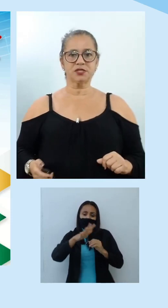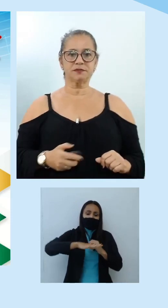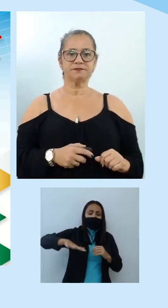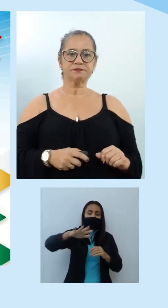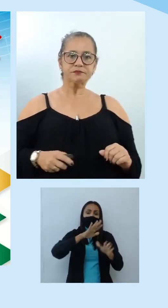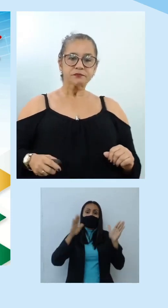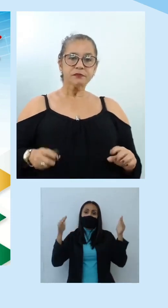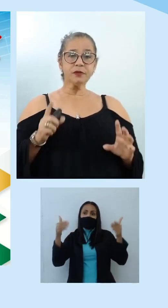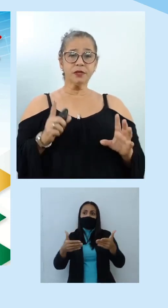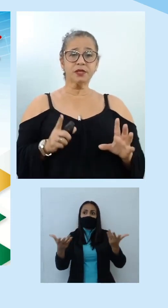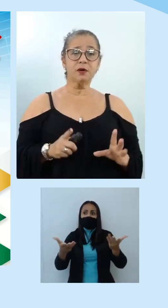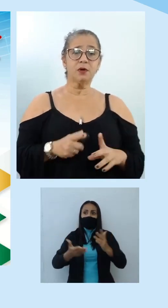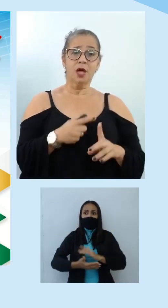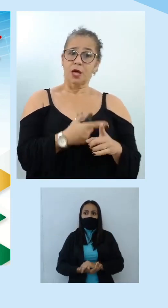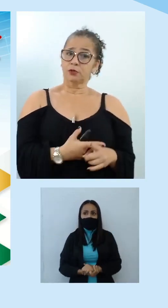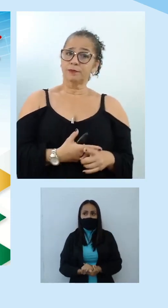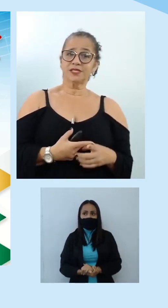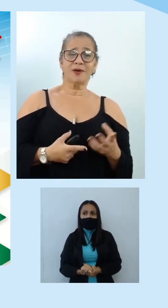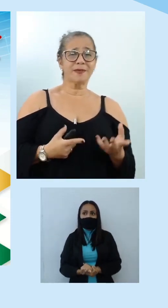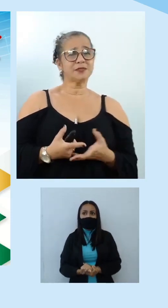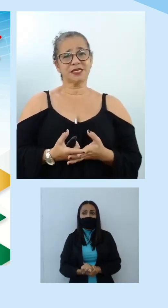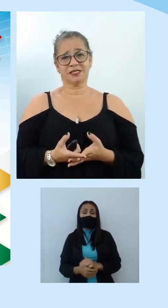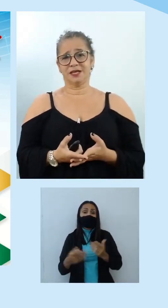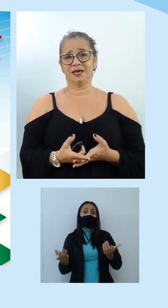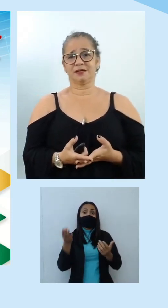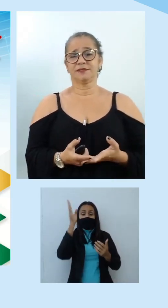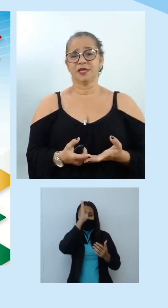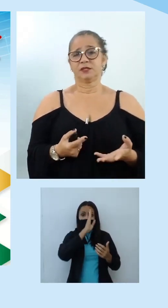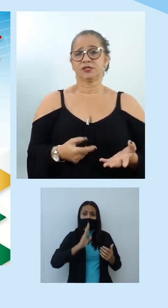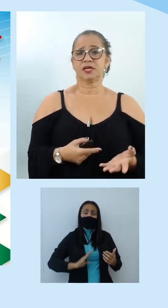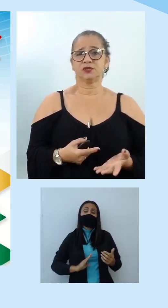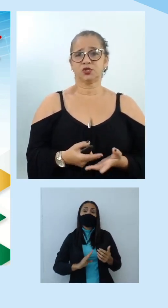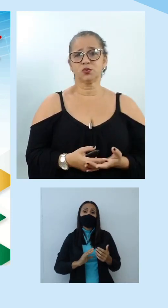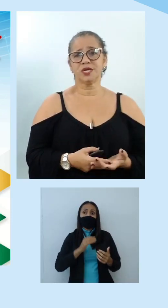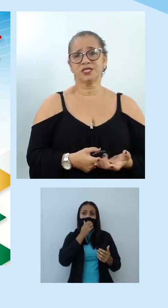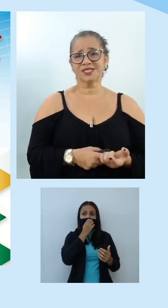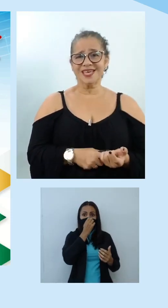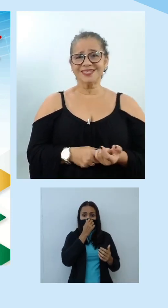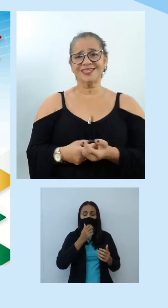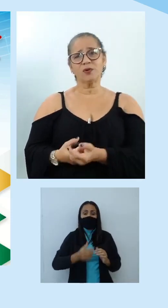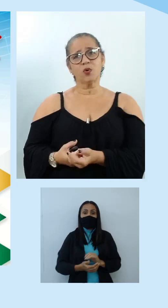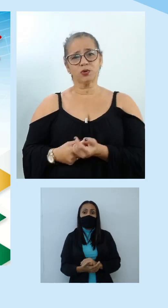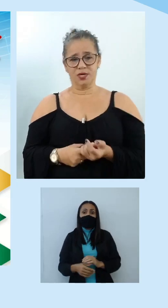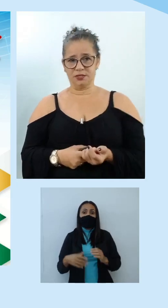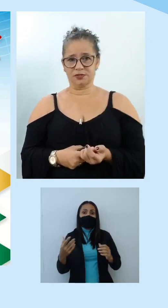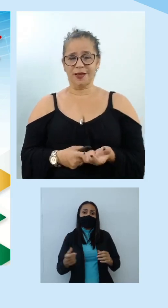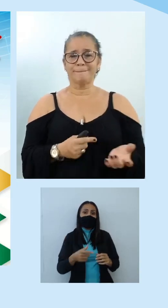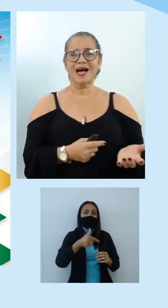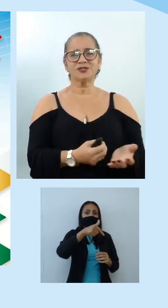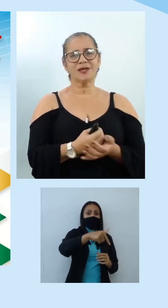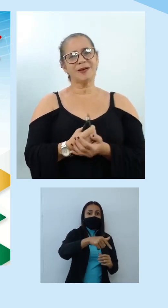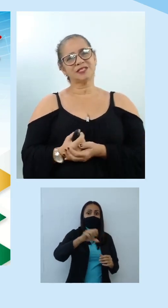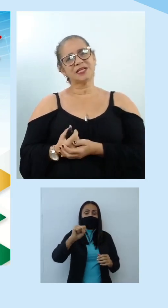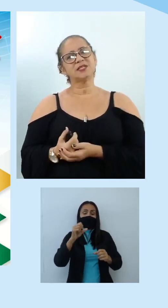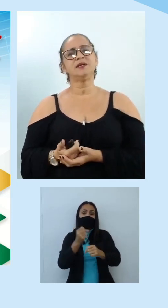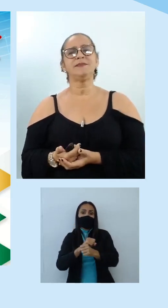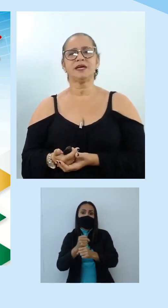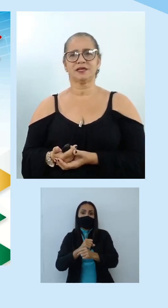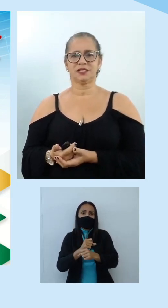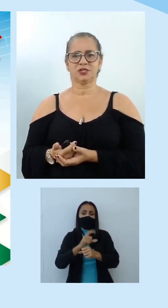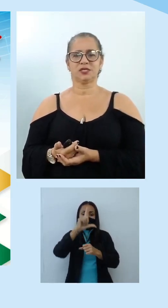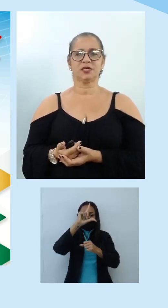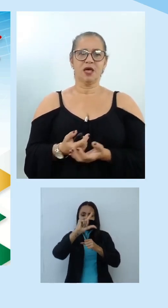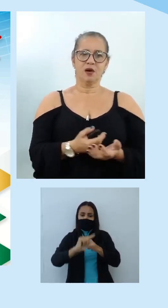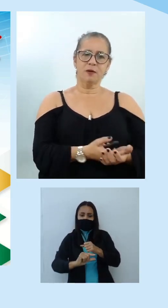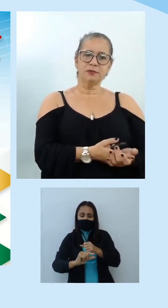bom, gente? Então, no Brasil, a média brasileira dos anos de estudo é de 7 a 8 anos, abaixo da média